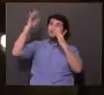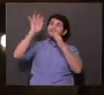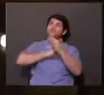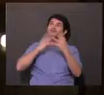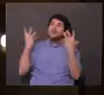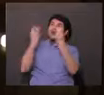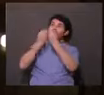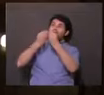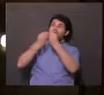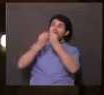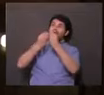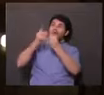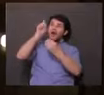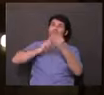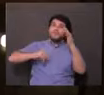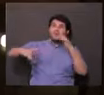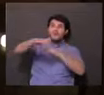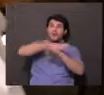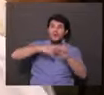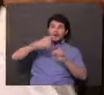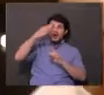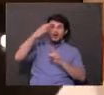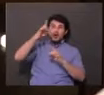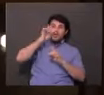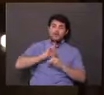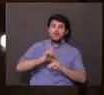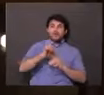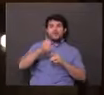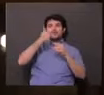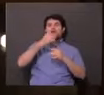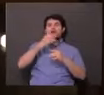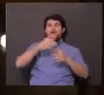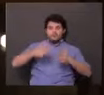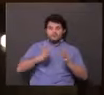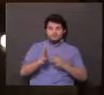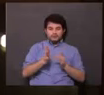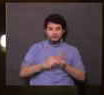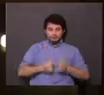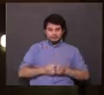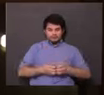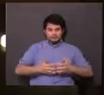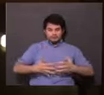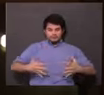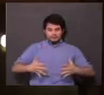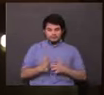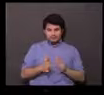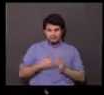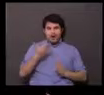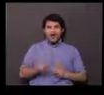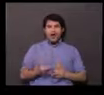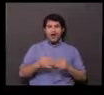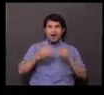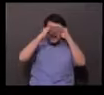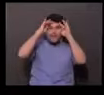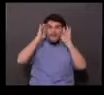é convosco. Bendita sois vós entre as mulheres, e bendito é o fruto do vosso ventre, Jesus.